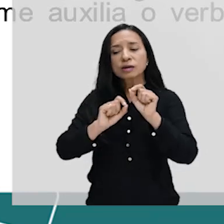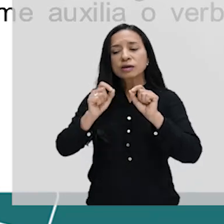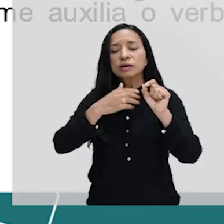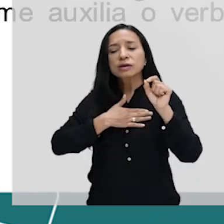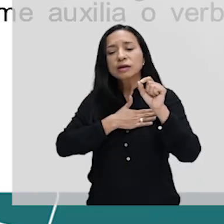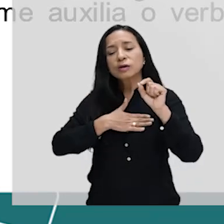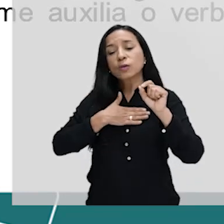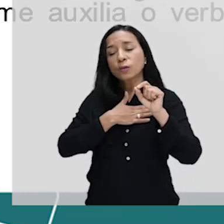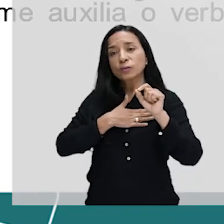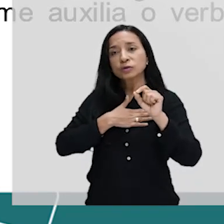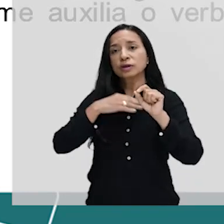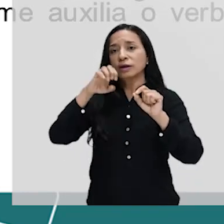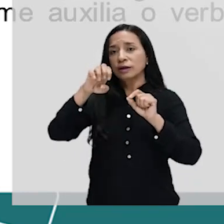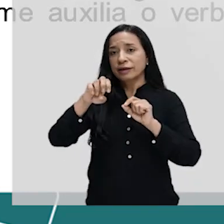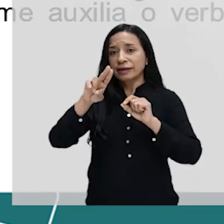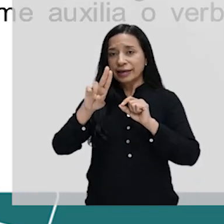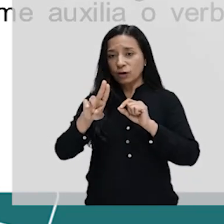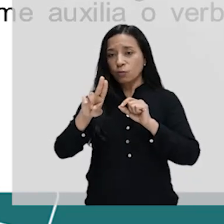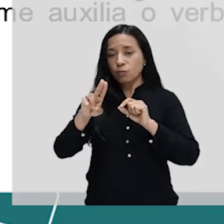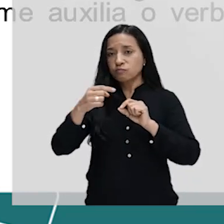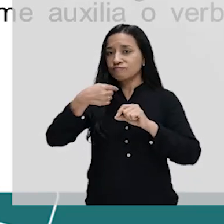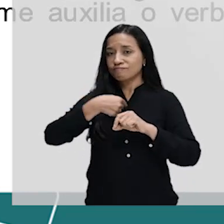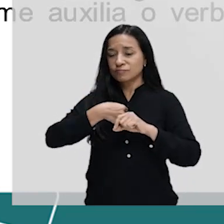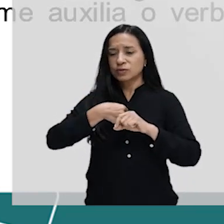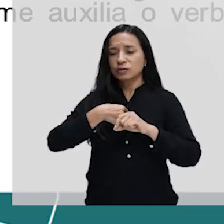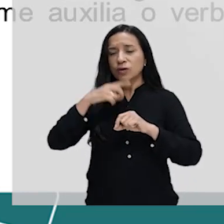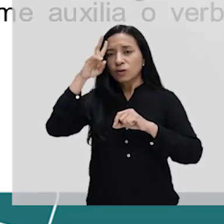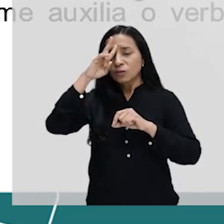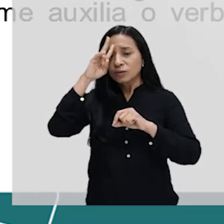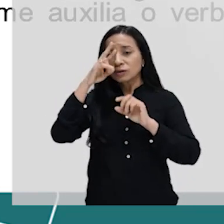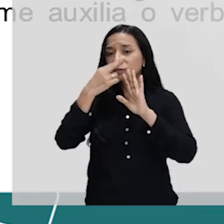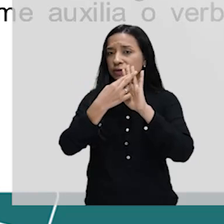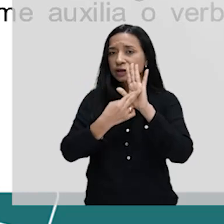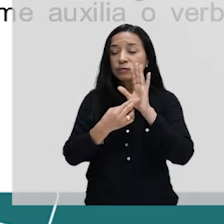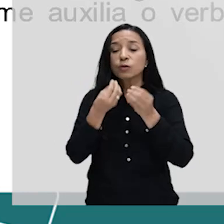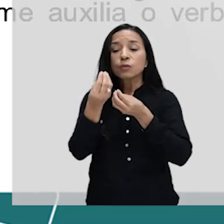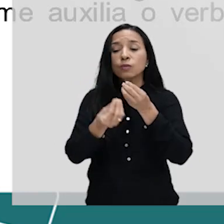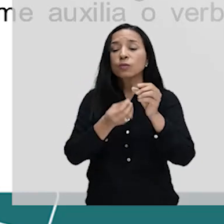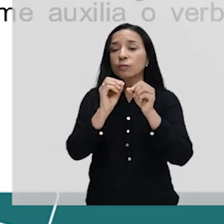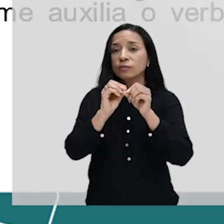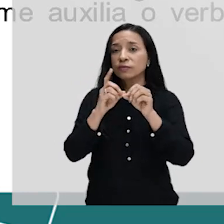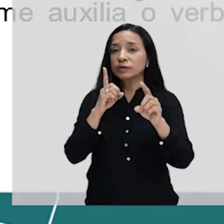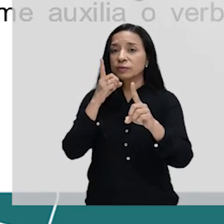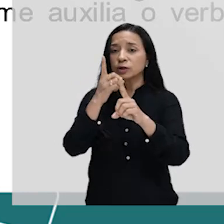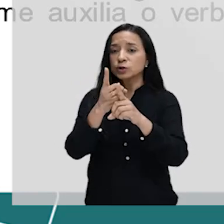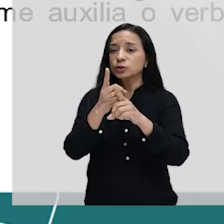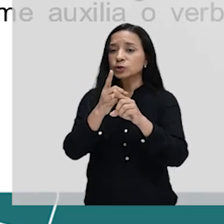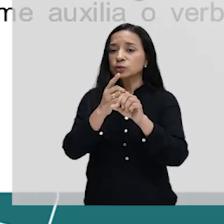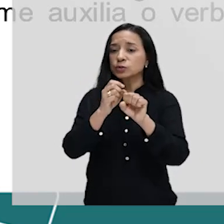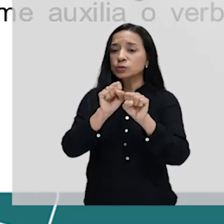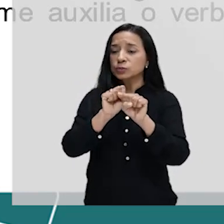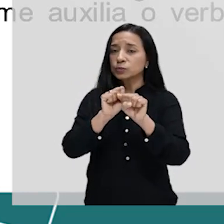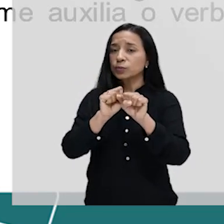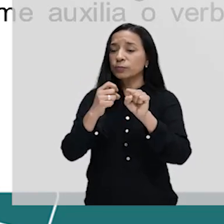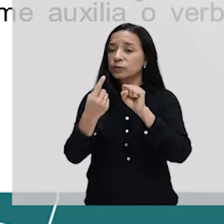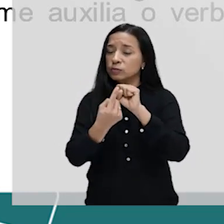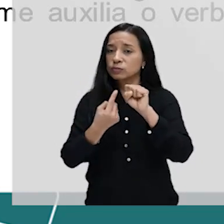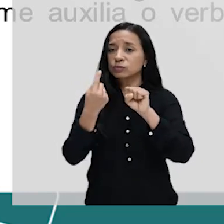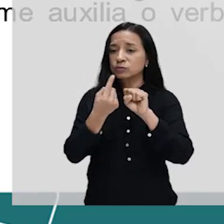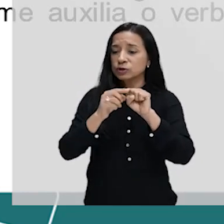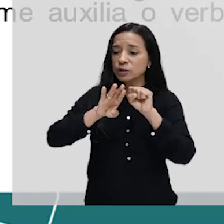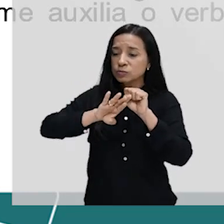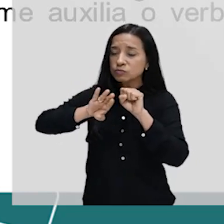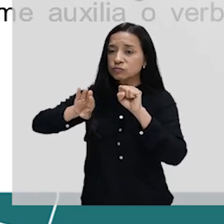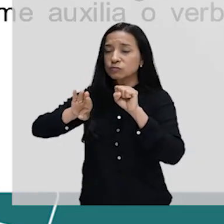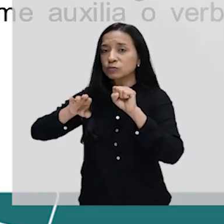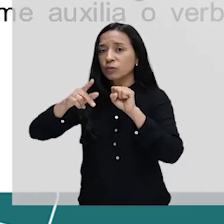da Ana? Eu. Lembram daquela regrinha quando a gente faz para a gente descobrir o sujeito, para separar o sujeito do predicado? O que a gente tem que